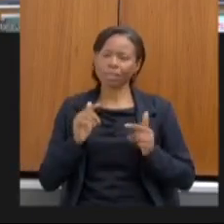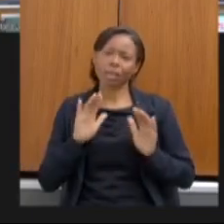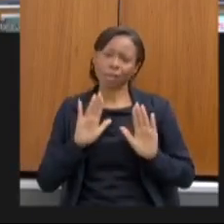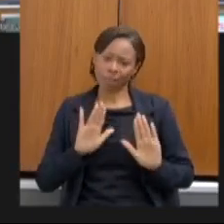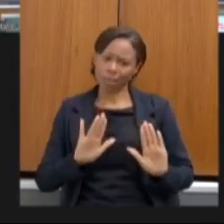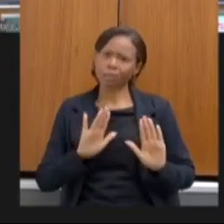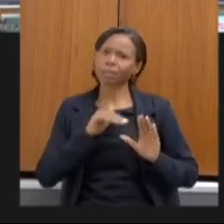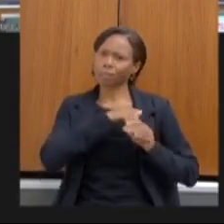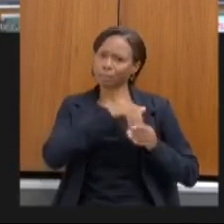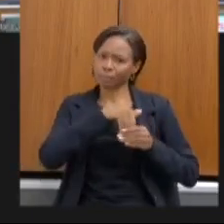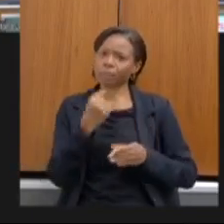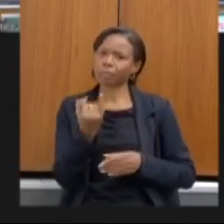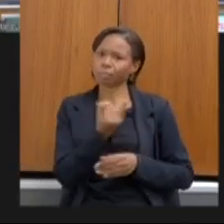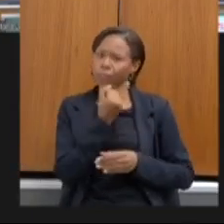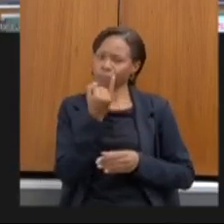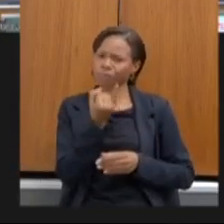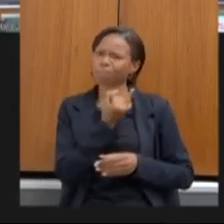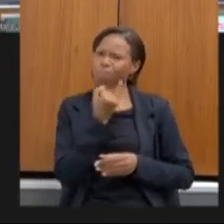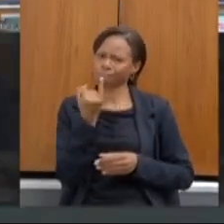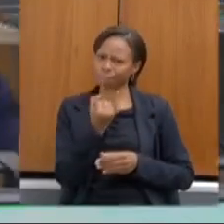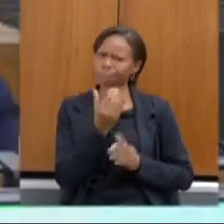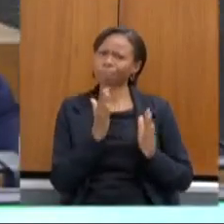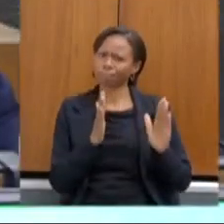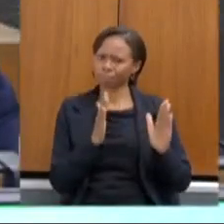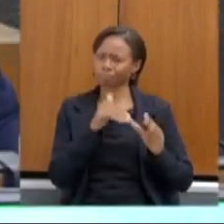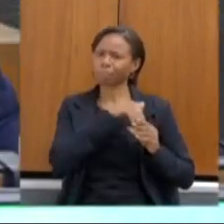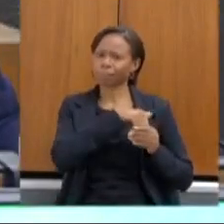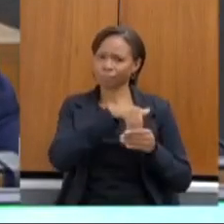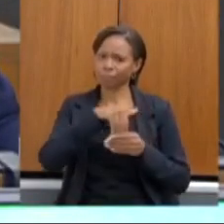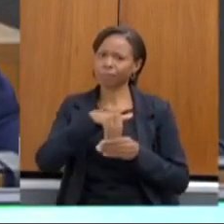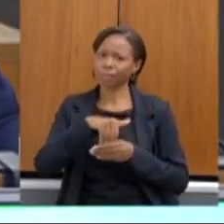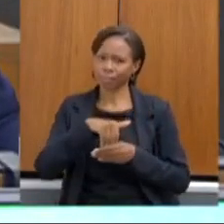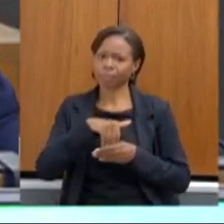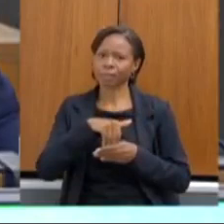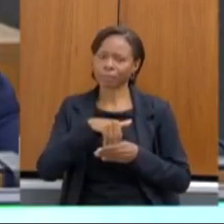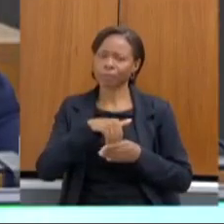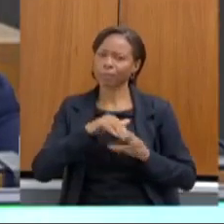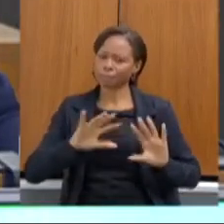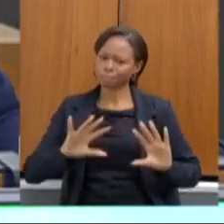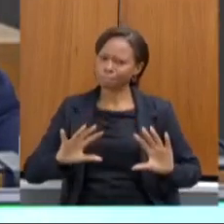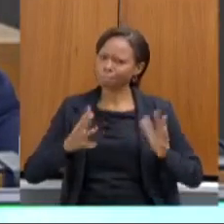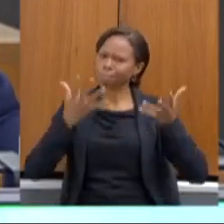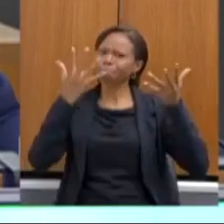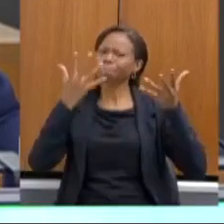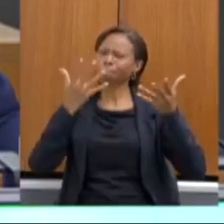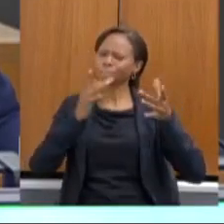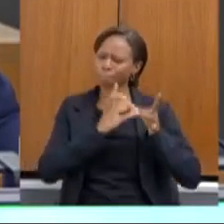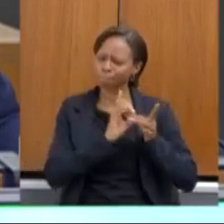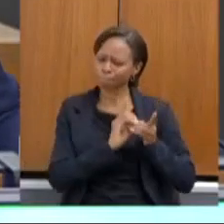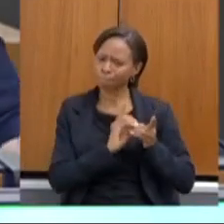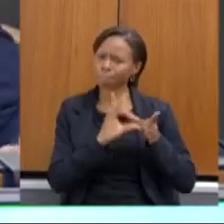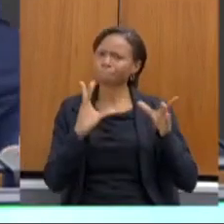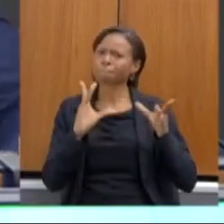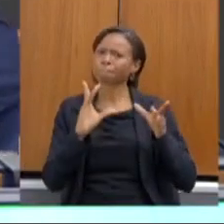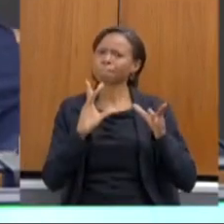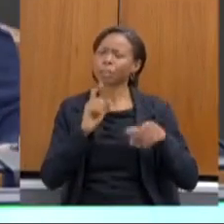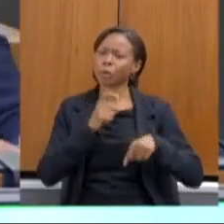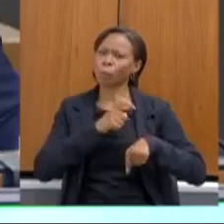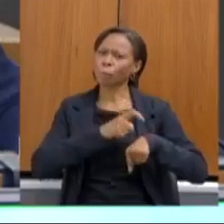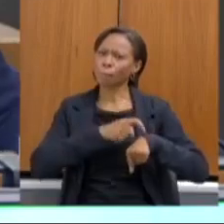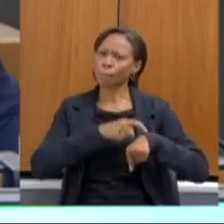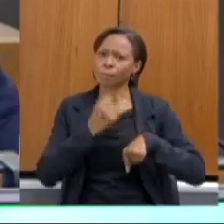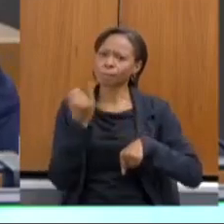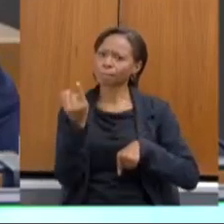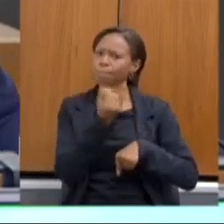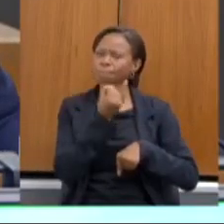festa da Democracia momento importante é solene para mim é um dos momentos mais